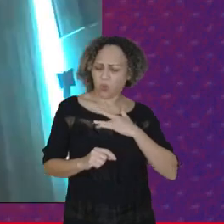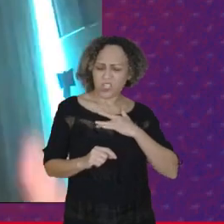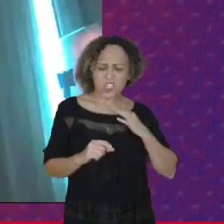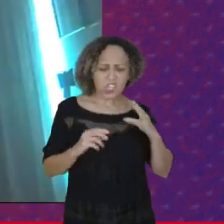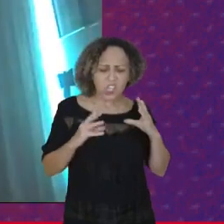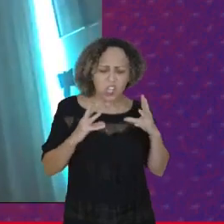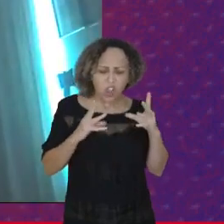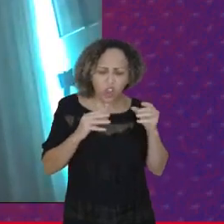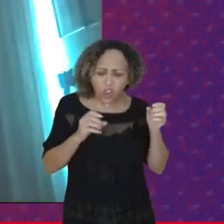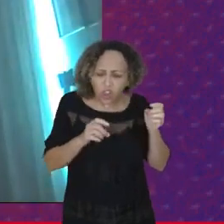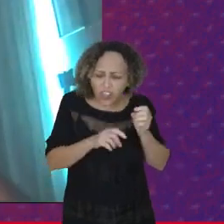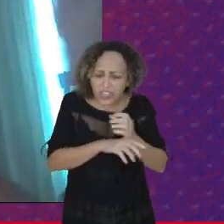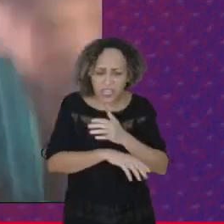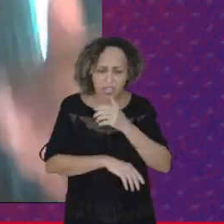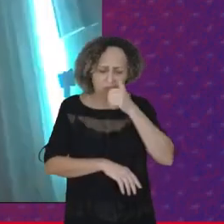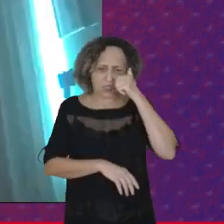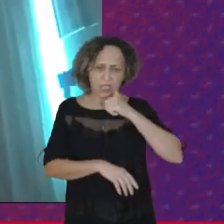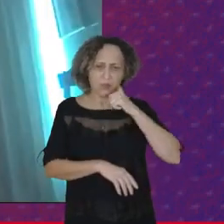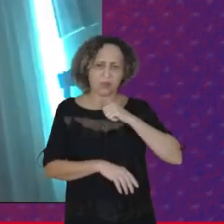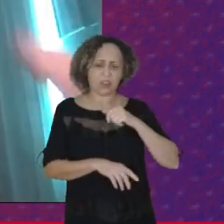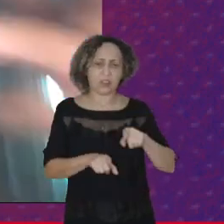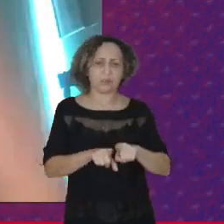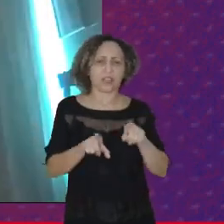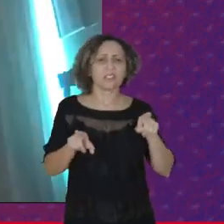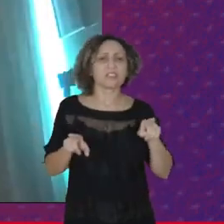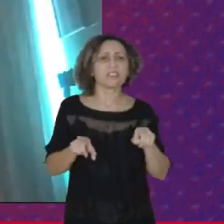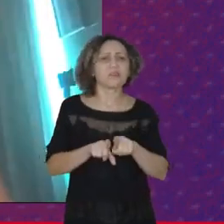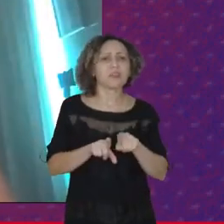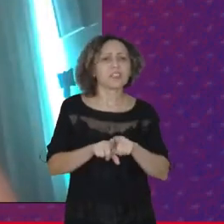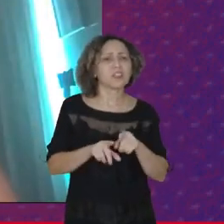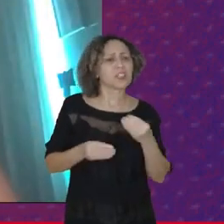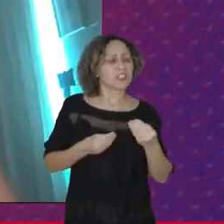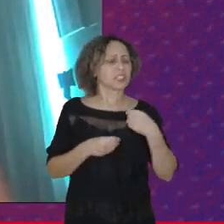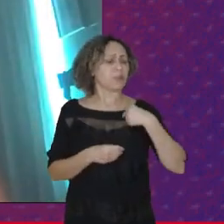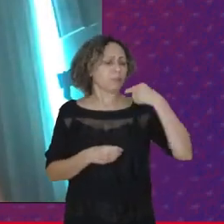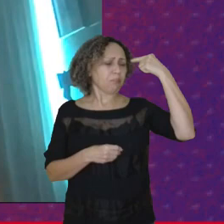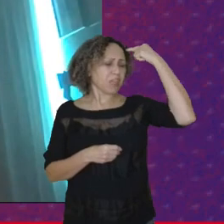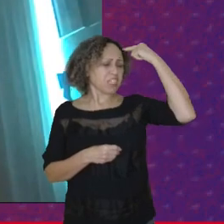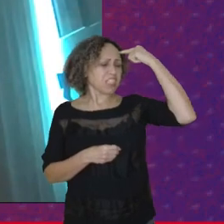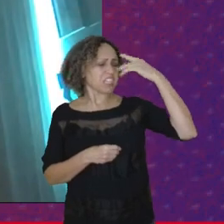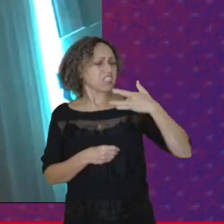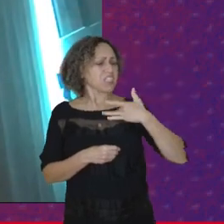ainda estamos considerando a partir do físico.